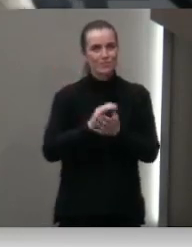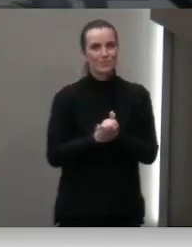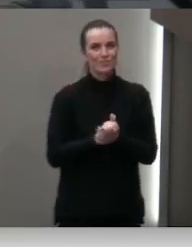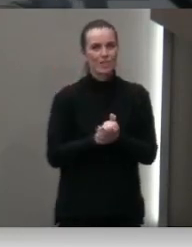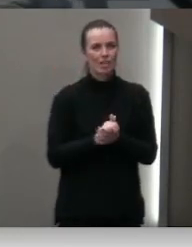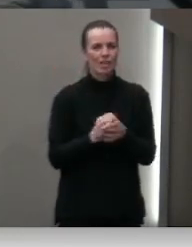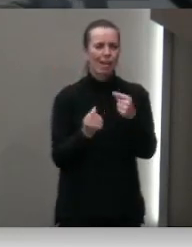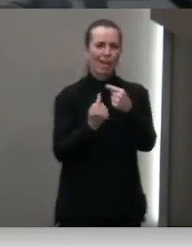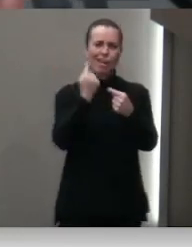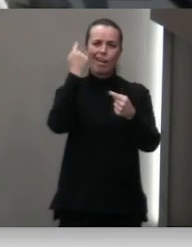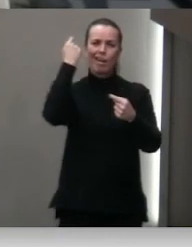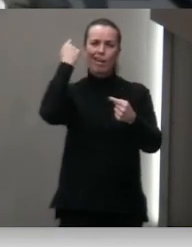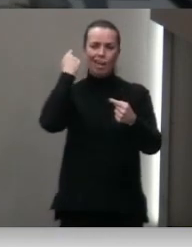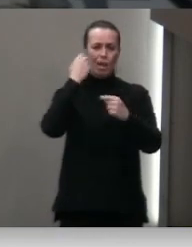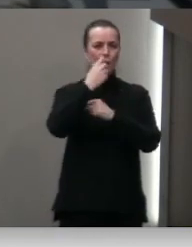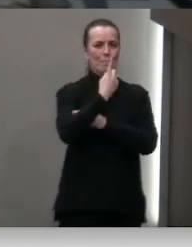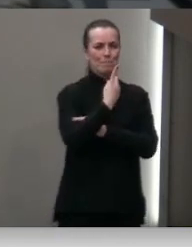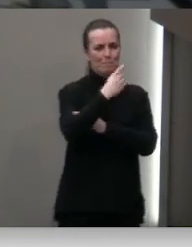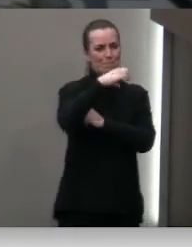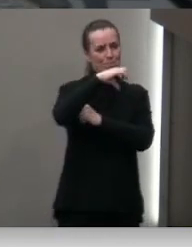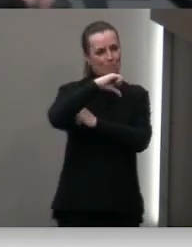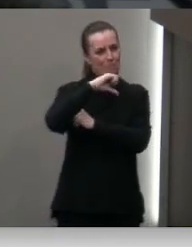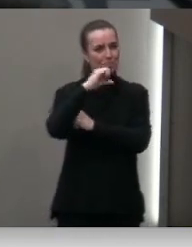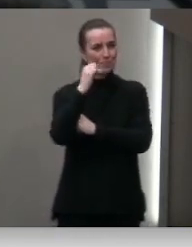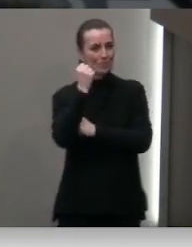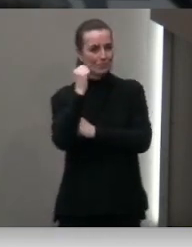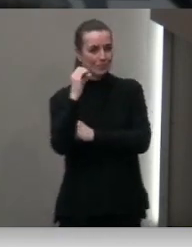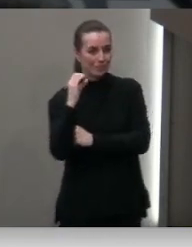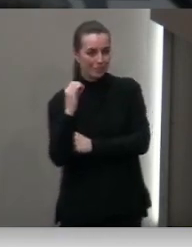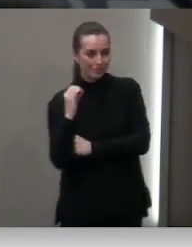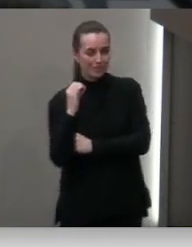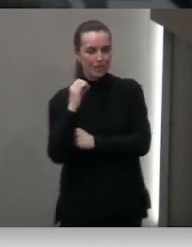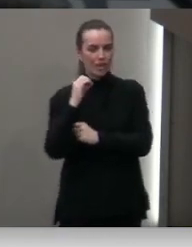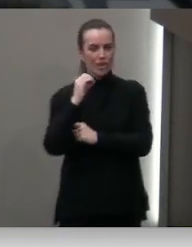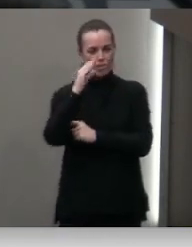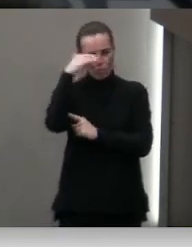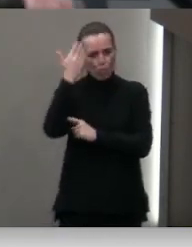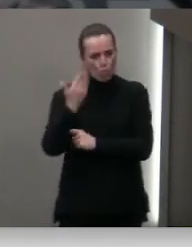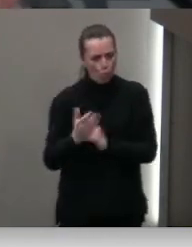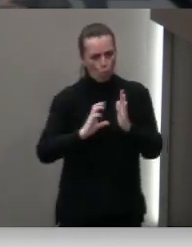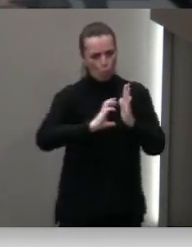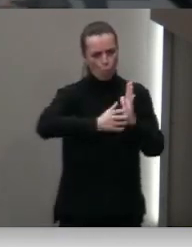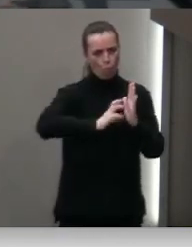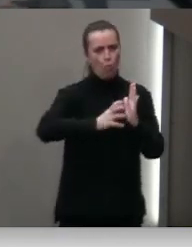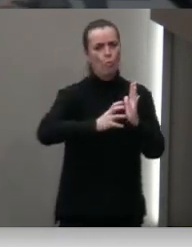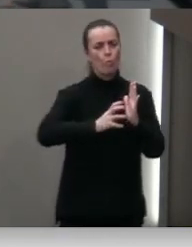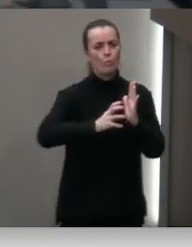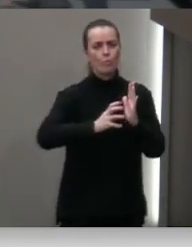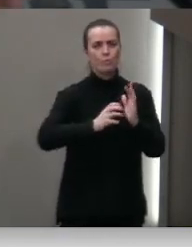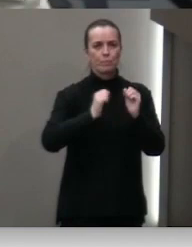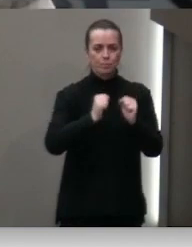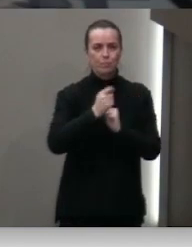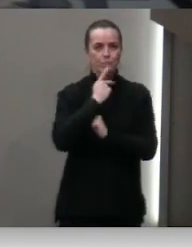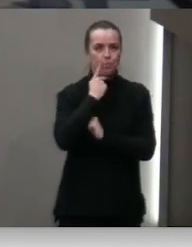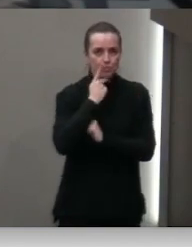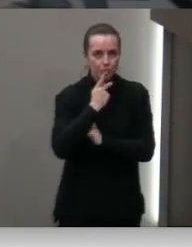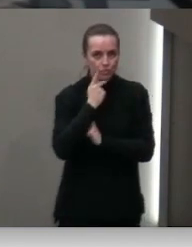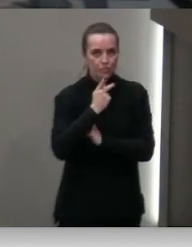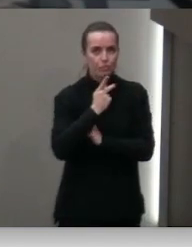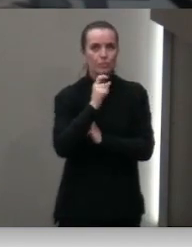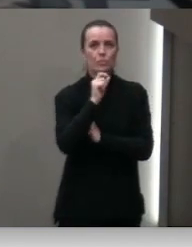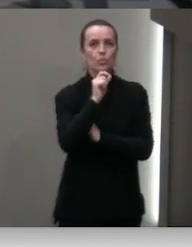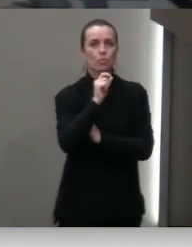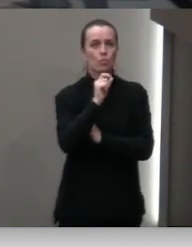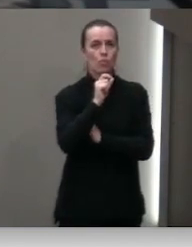anos 80, lá, honrou o partido do PP, posso lhe dizer assim, nesta oportunidade aqui, nesta